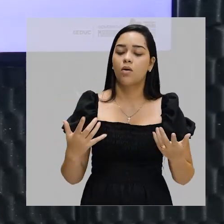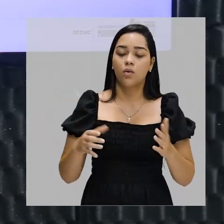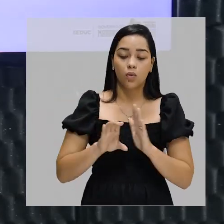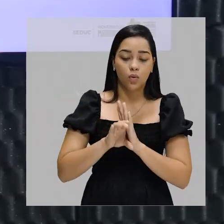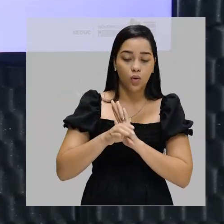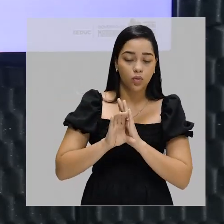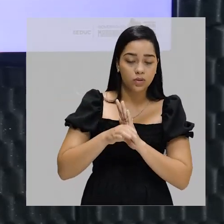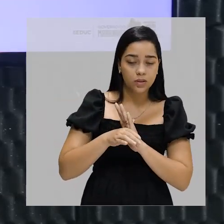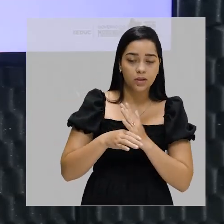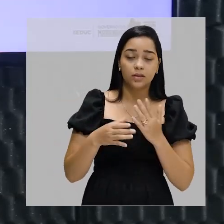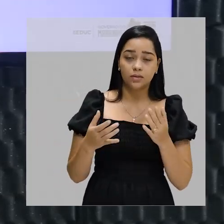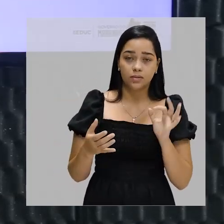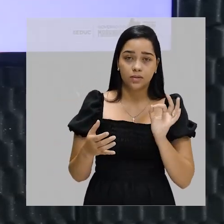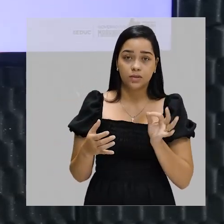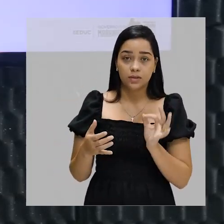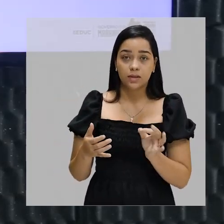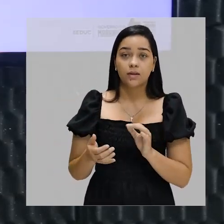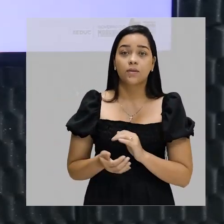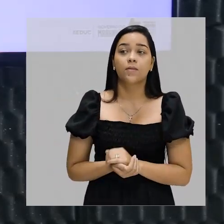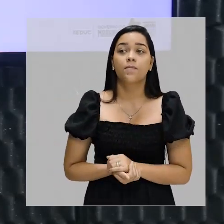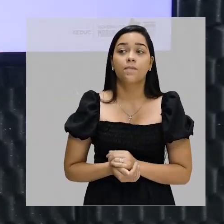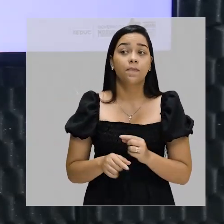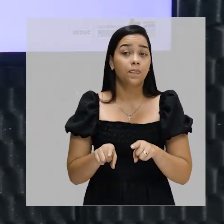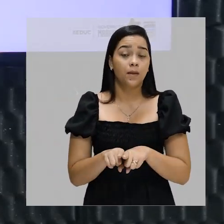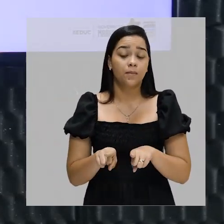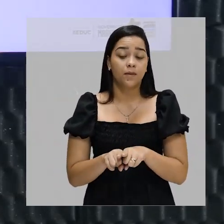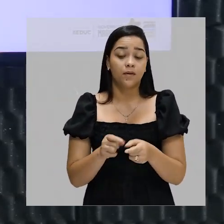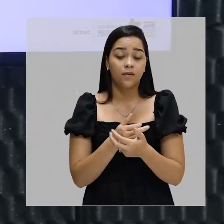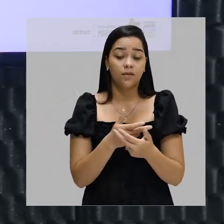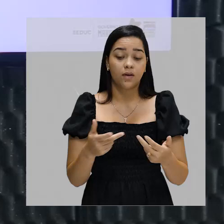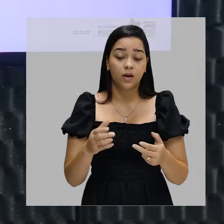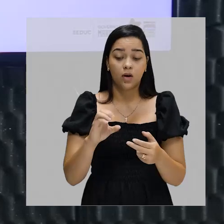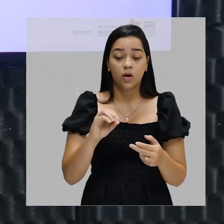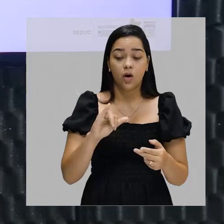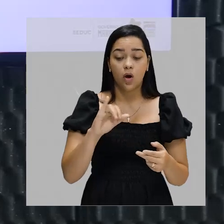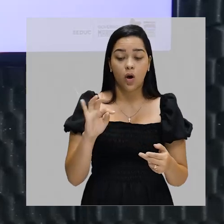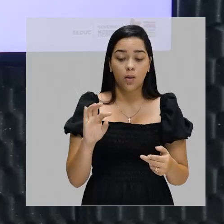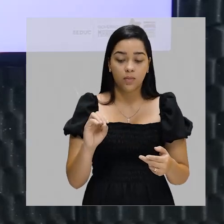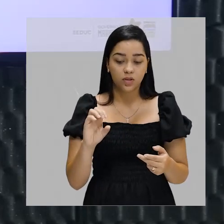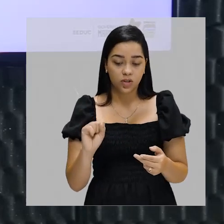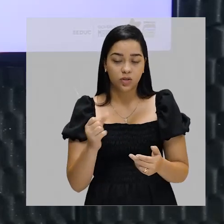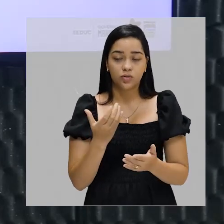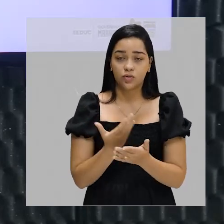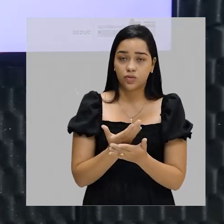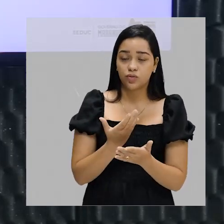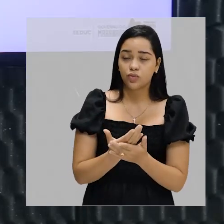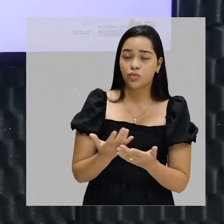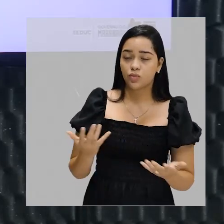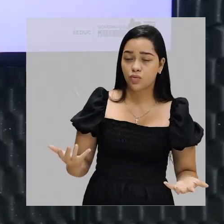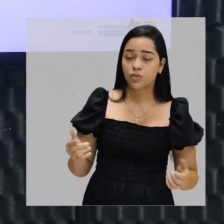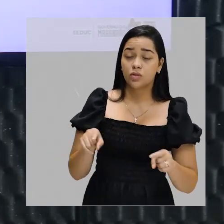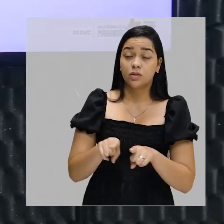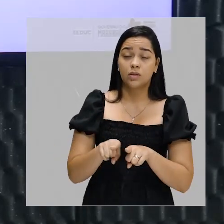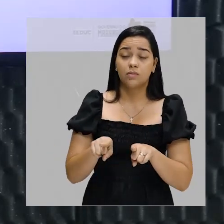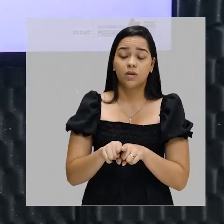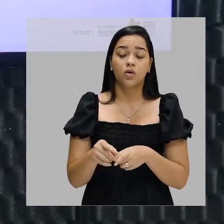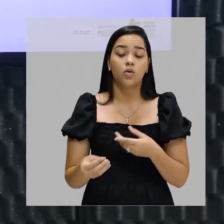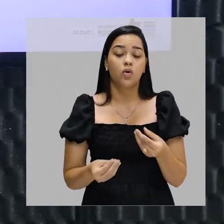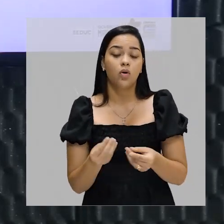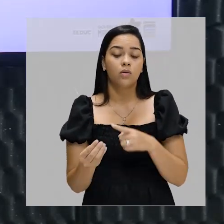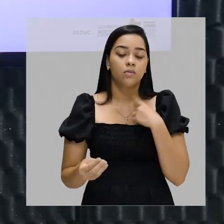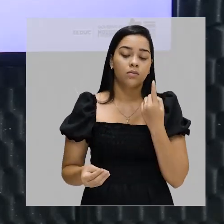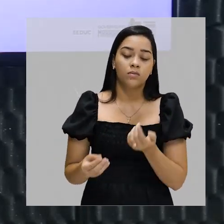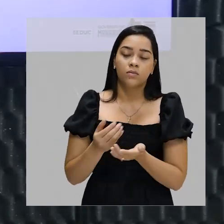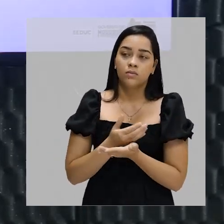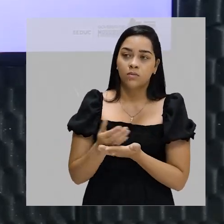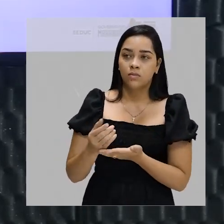conceito dela, ok? Os seus objetos de estudo, certo? E como estamos